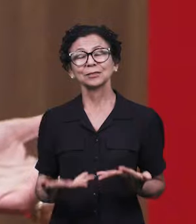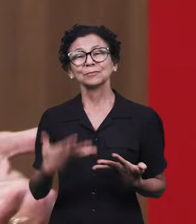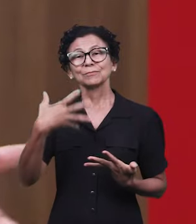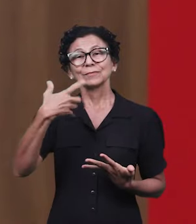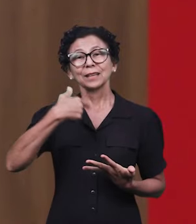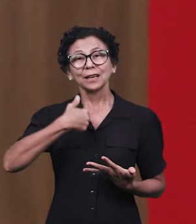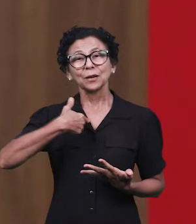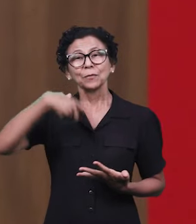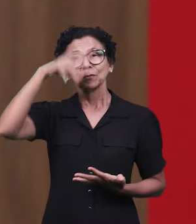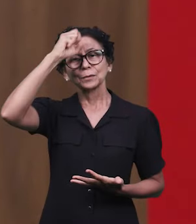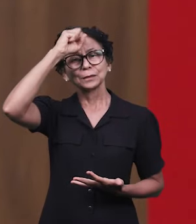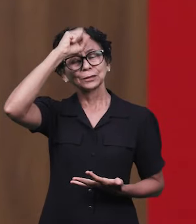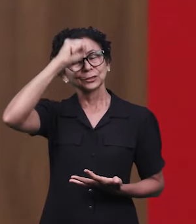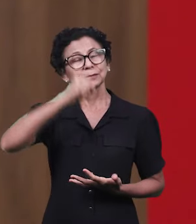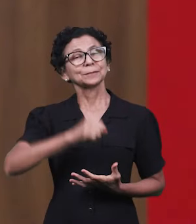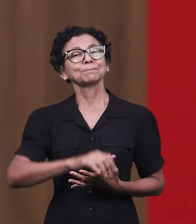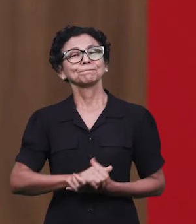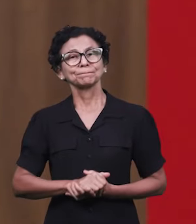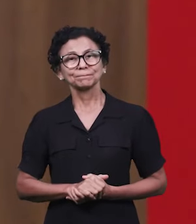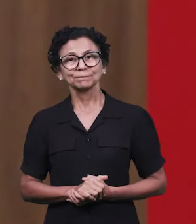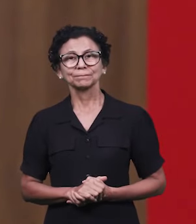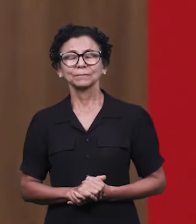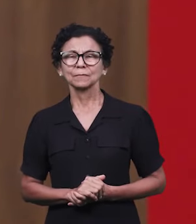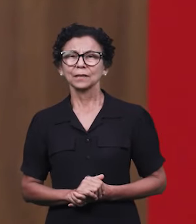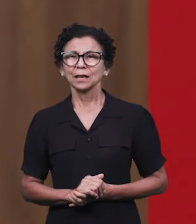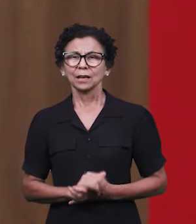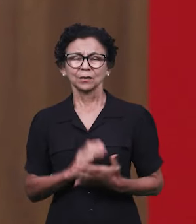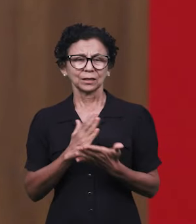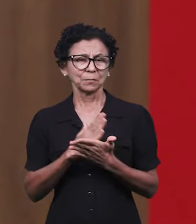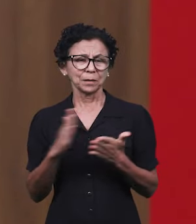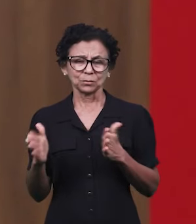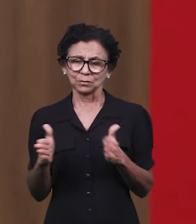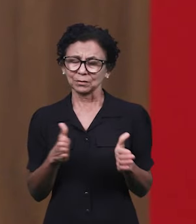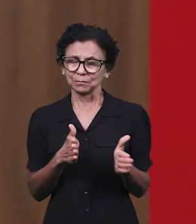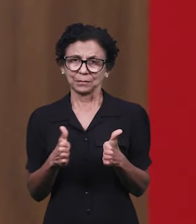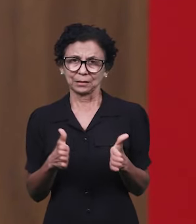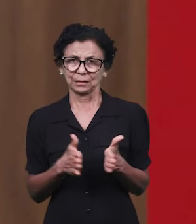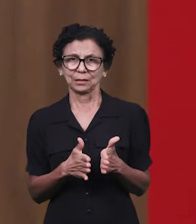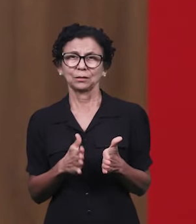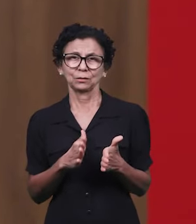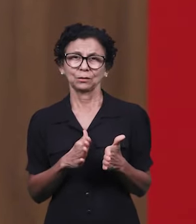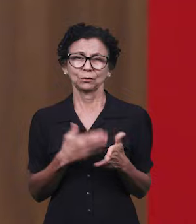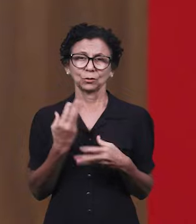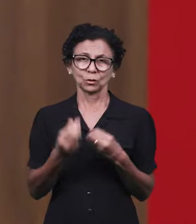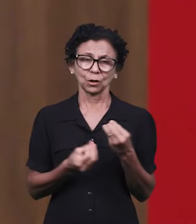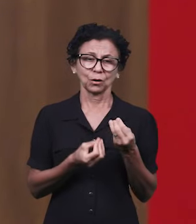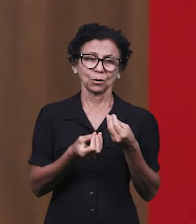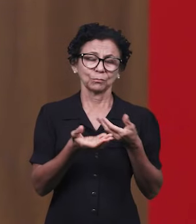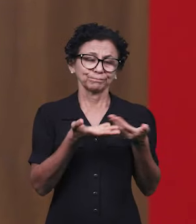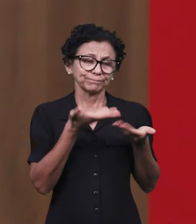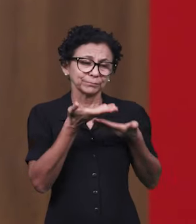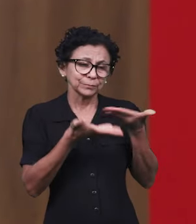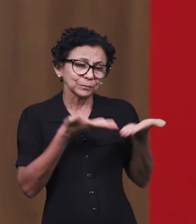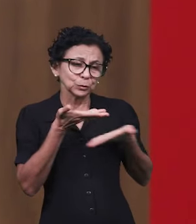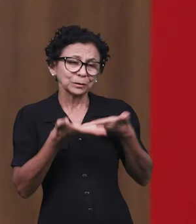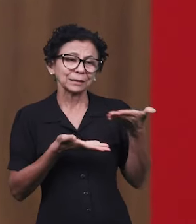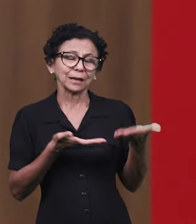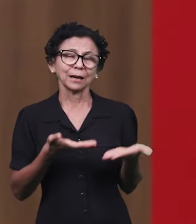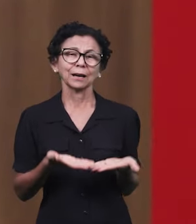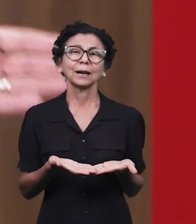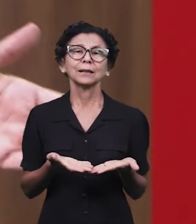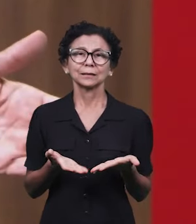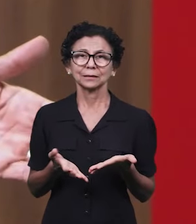essa fase da juventude, né? E as pressões dele de definição foram iguais aos meus outros filhos.